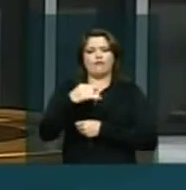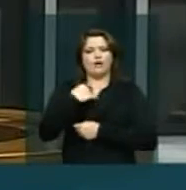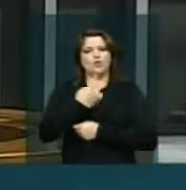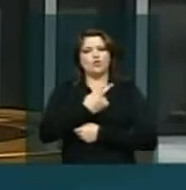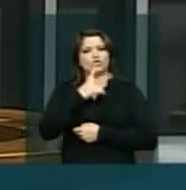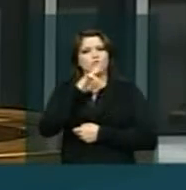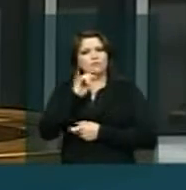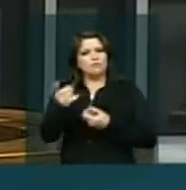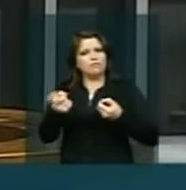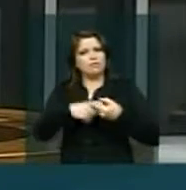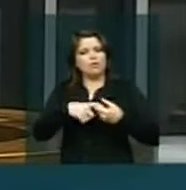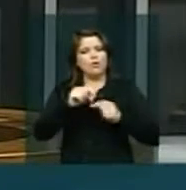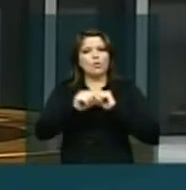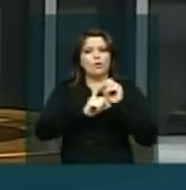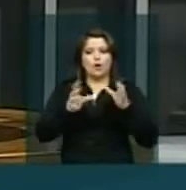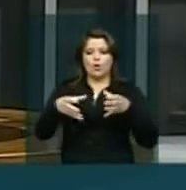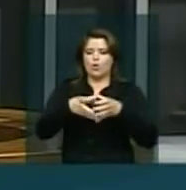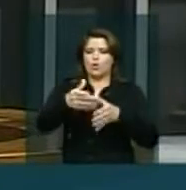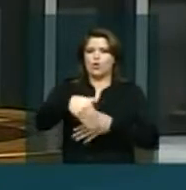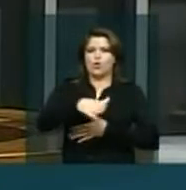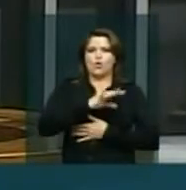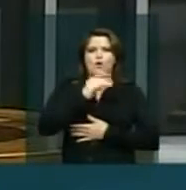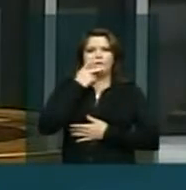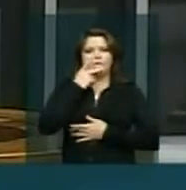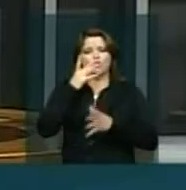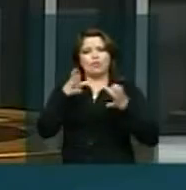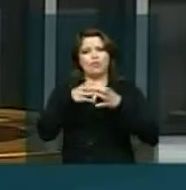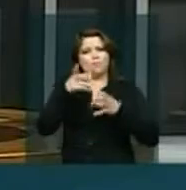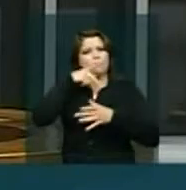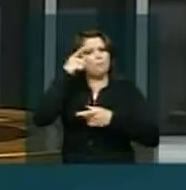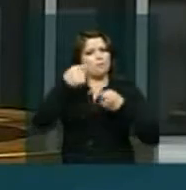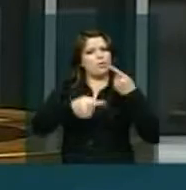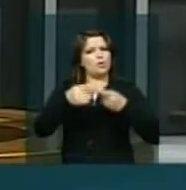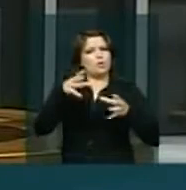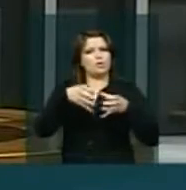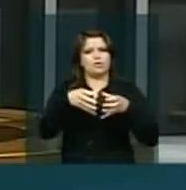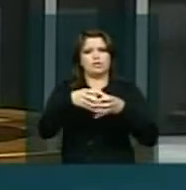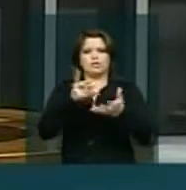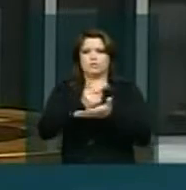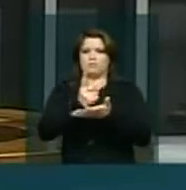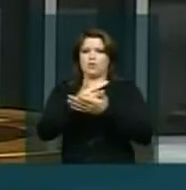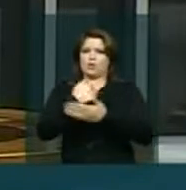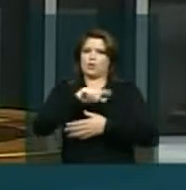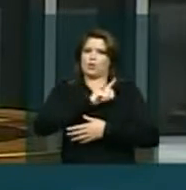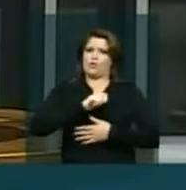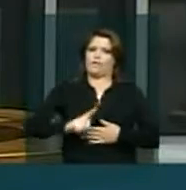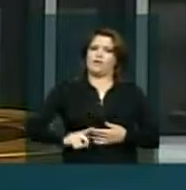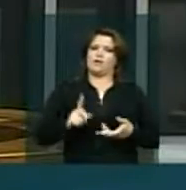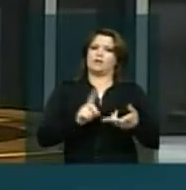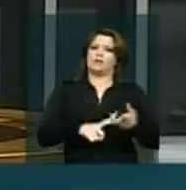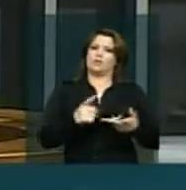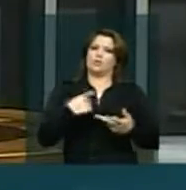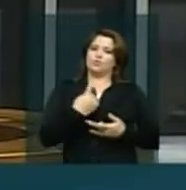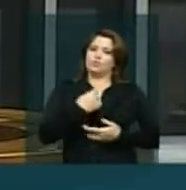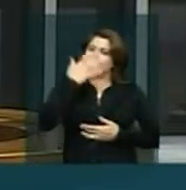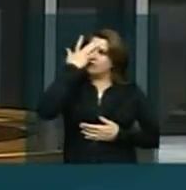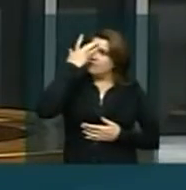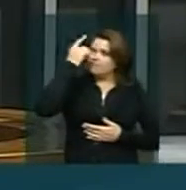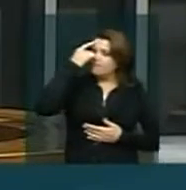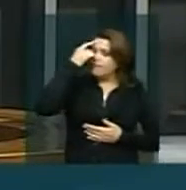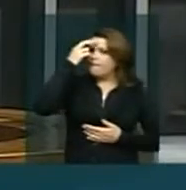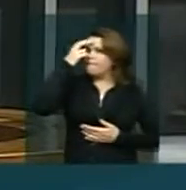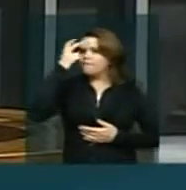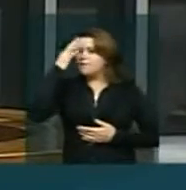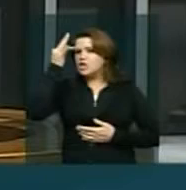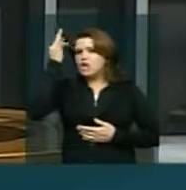pode retomar da nossa bancada, da classe política da região, dos nossos governadores, dos nossos pensadores do